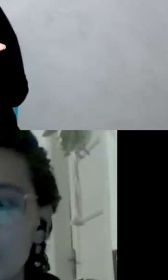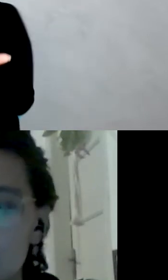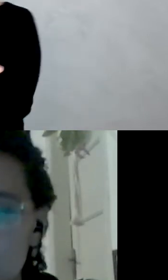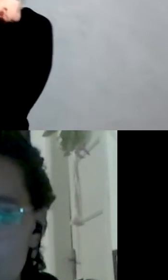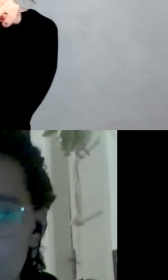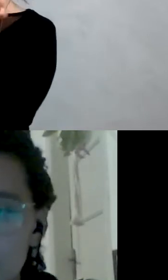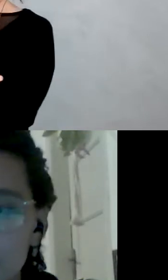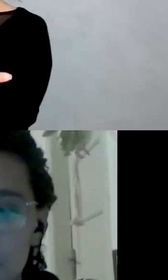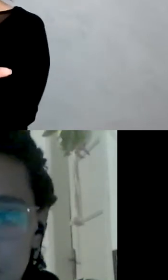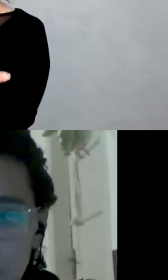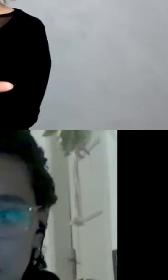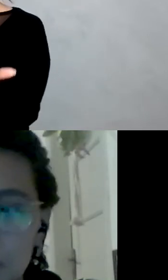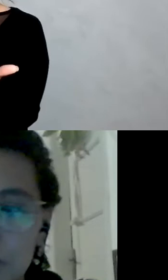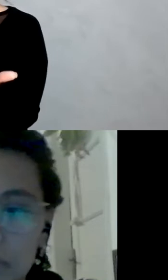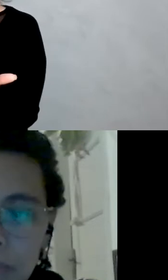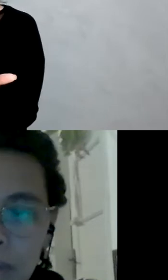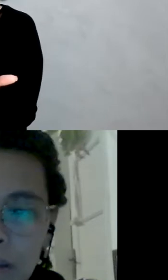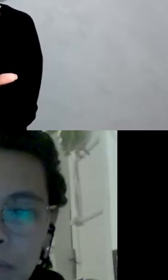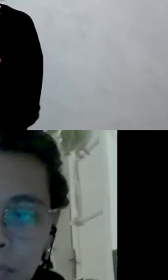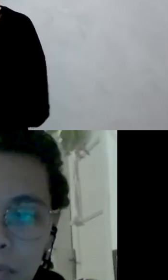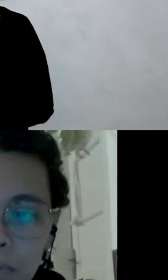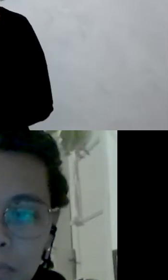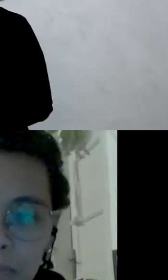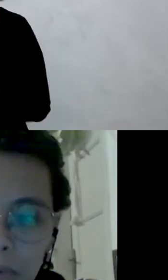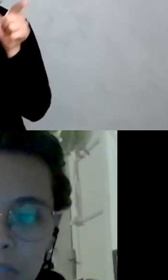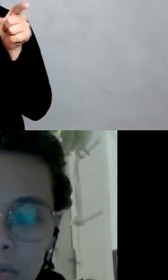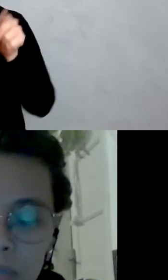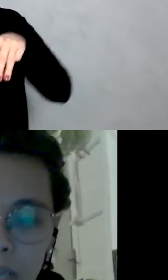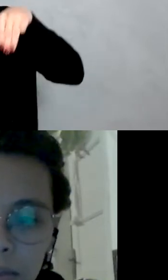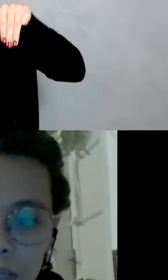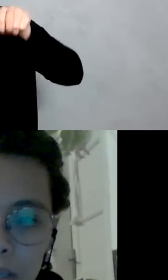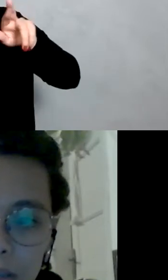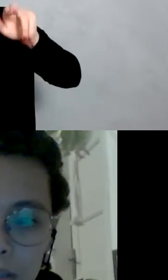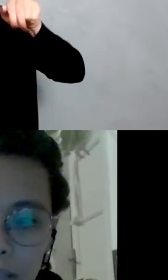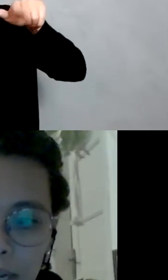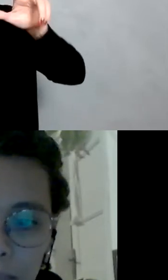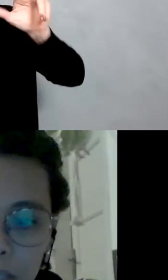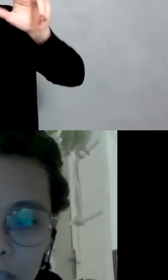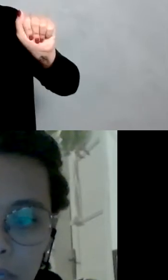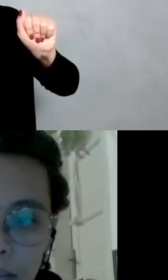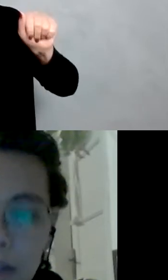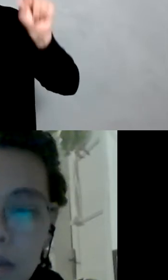buscar esse objetivo. Enquanto a Marina foi falando,